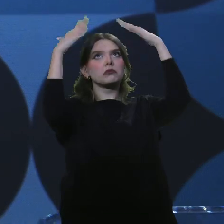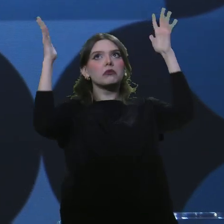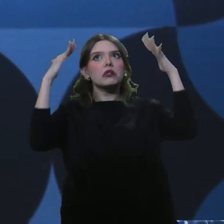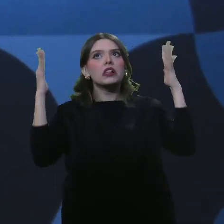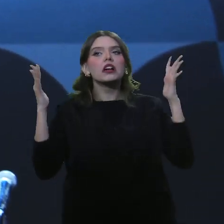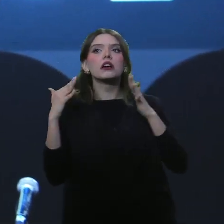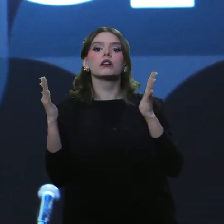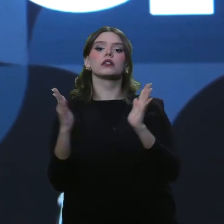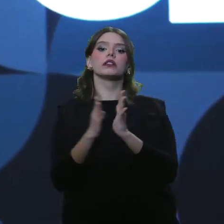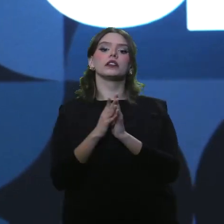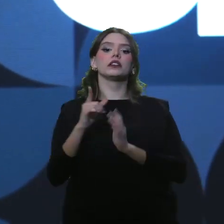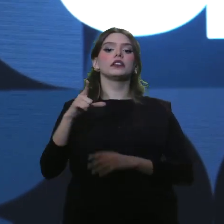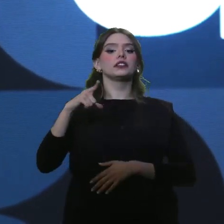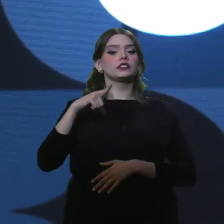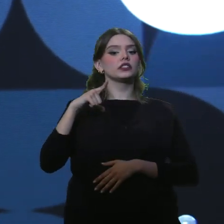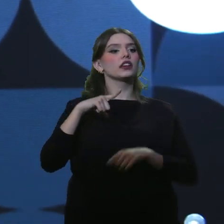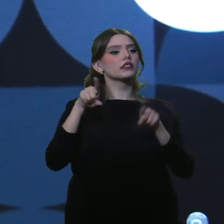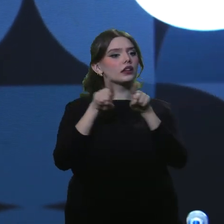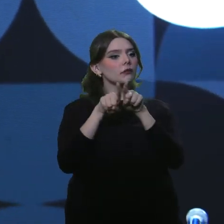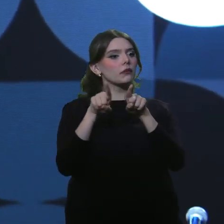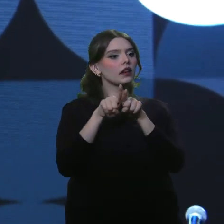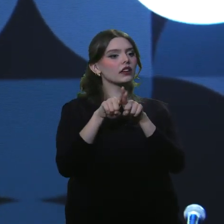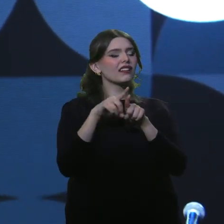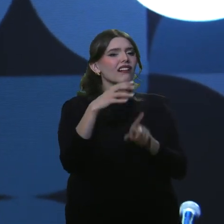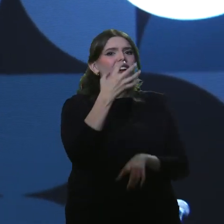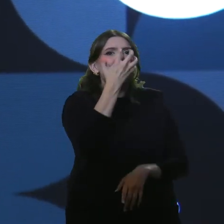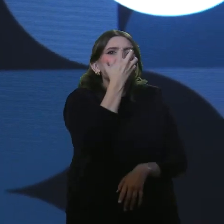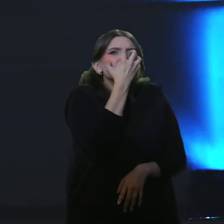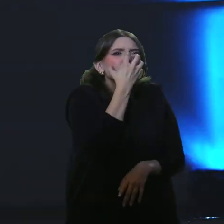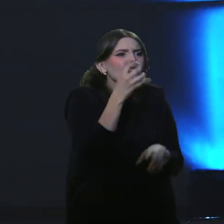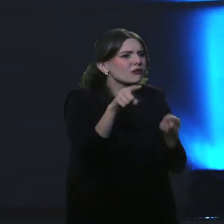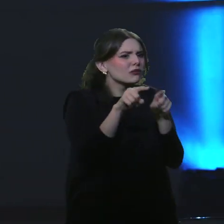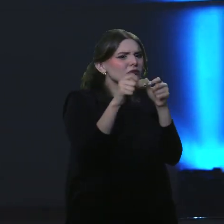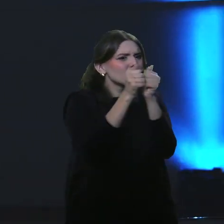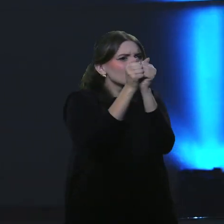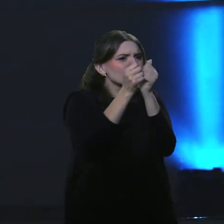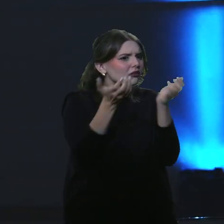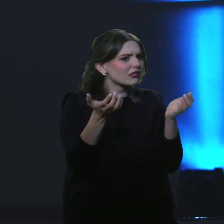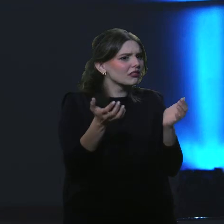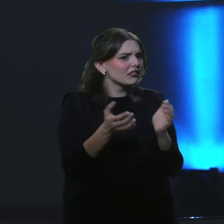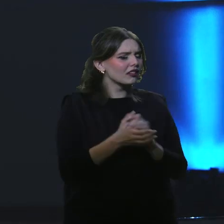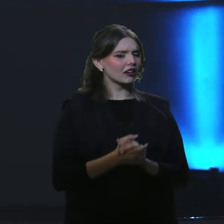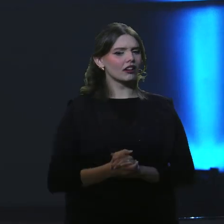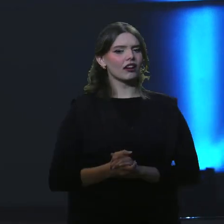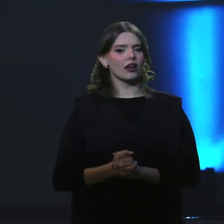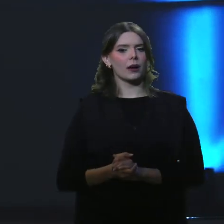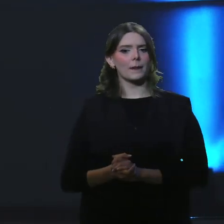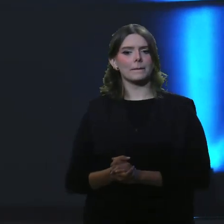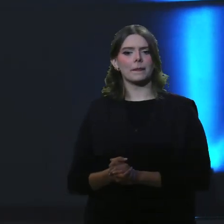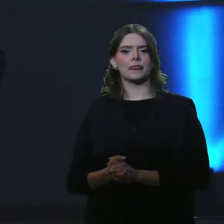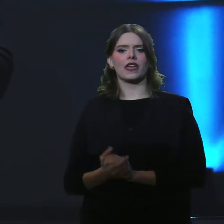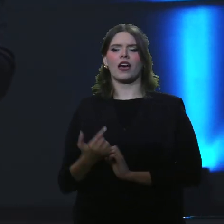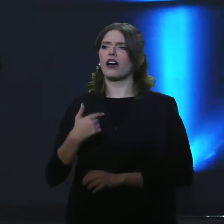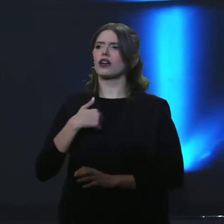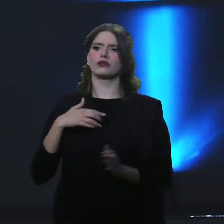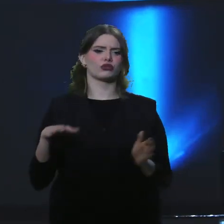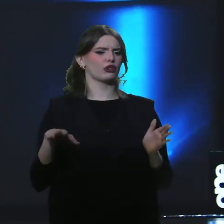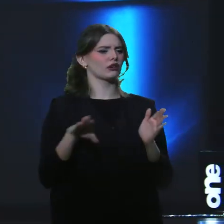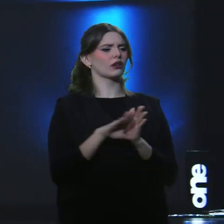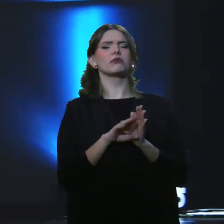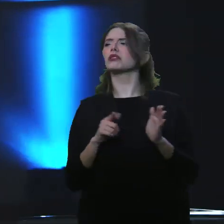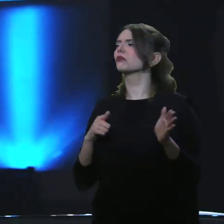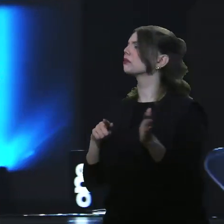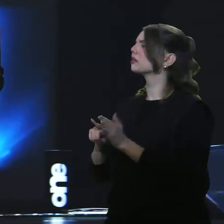de vira-lata. Tinha uns 3, 4 vira-lata. Um guapequinho assim, sabe? Aí eu cheguei pro cara